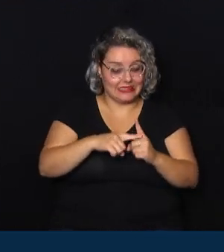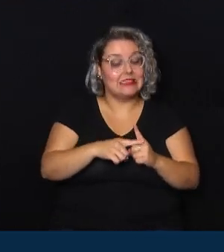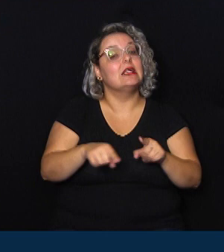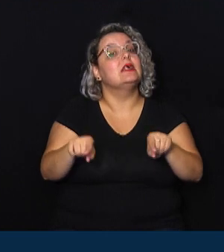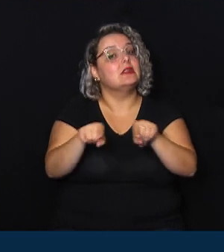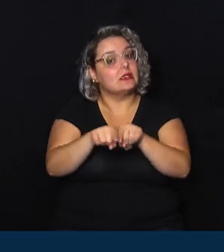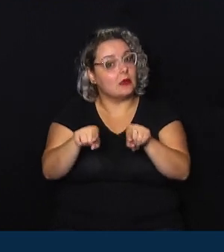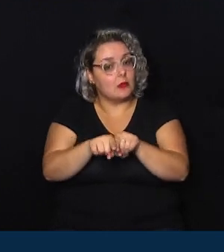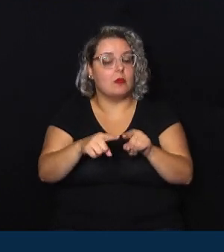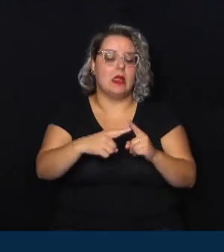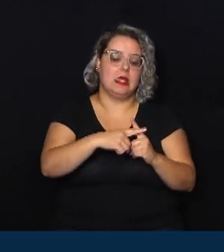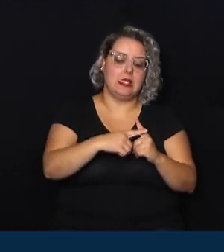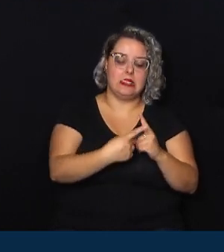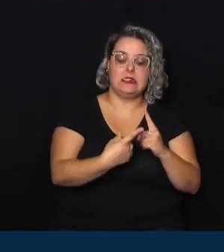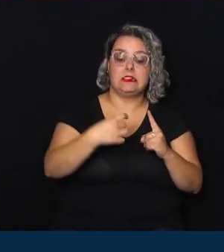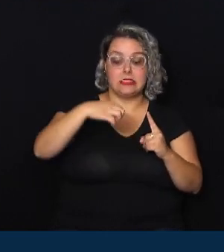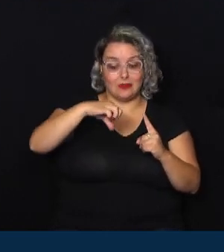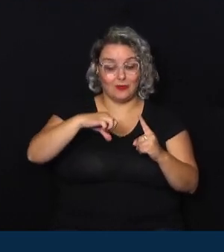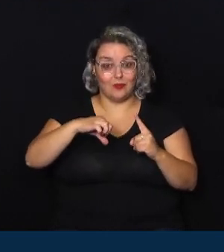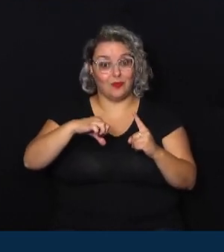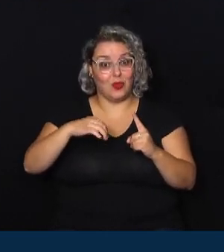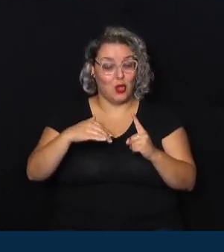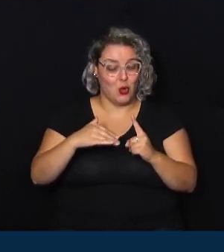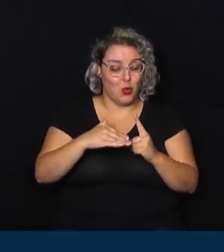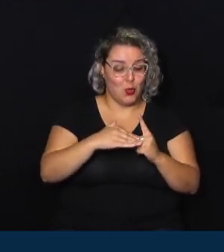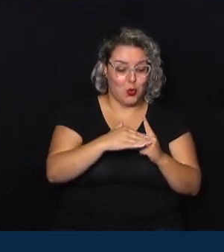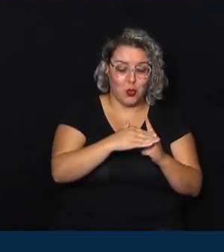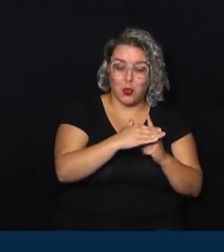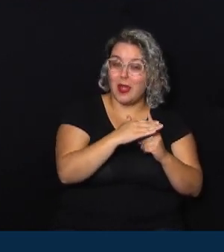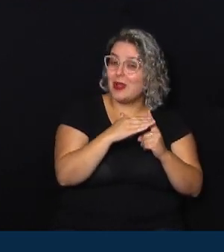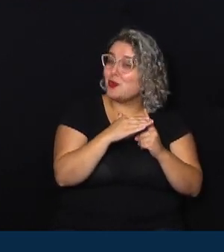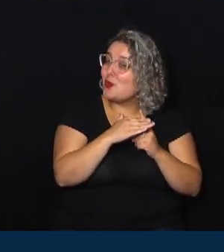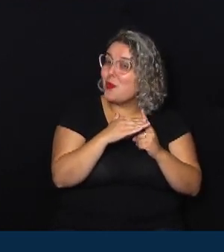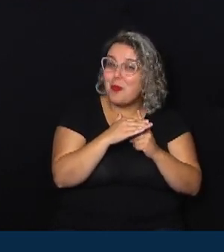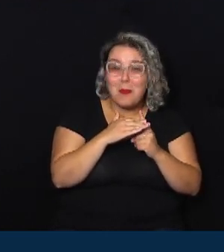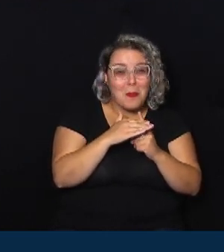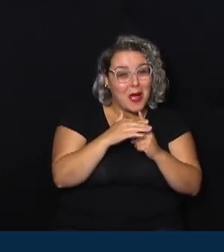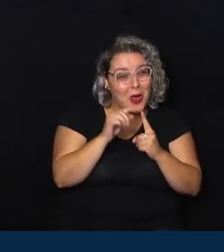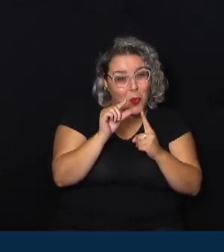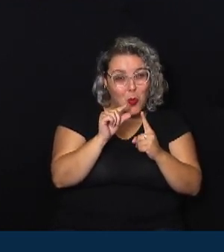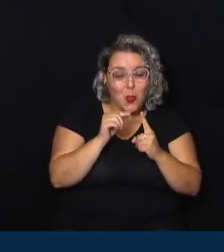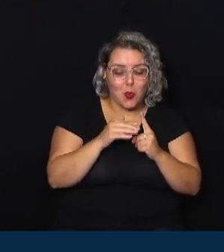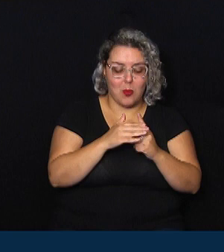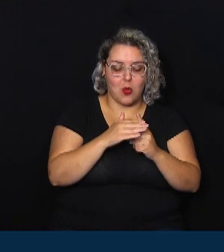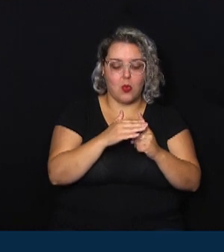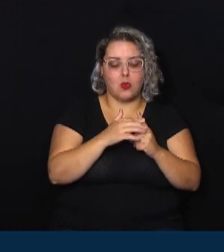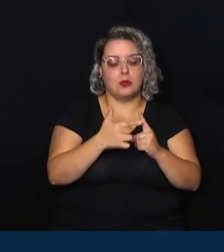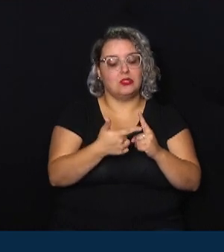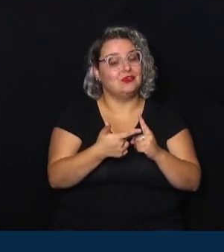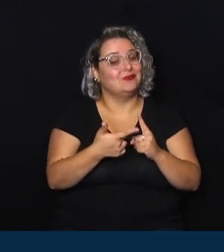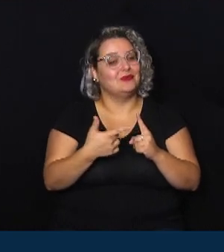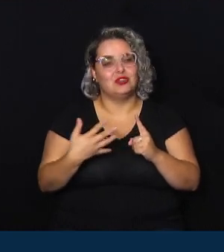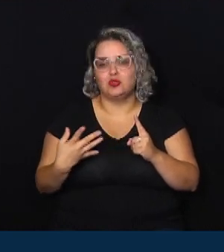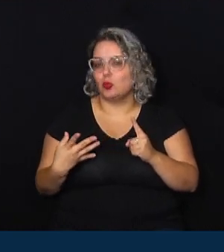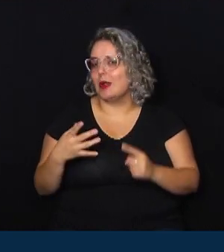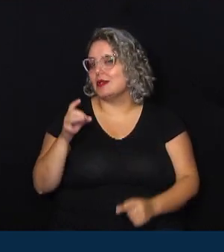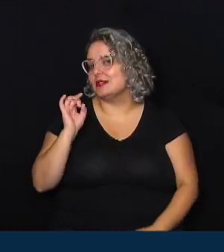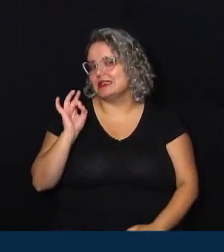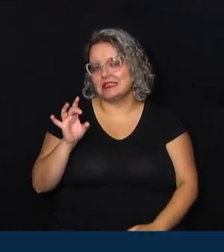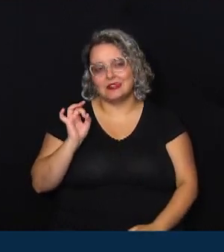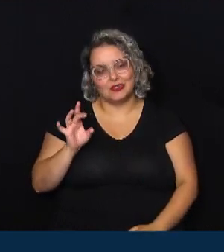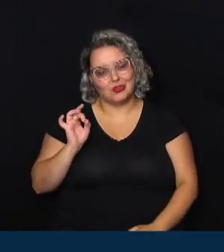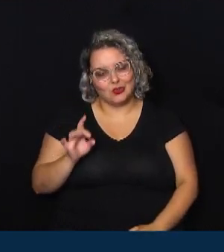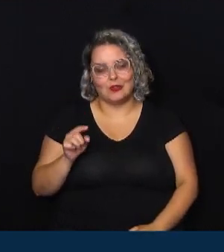fica em 19 graus, mas ao longo do dia a temperatura sobe muito pouco, não passando dos 24